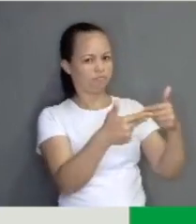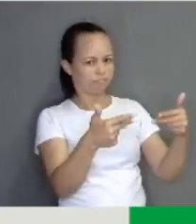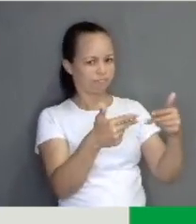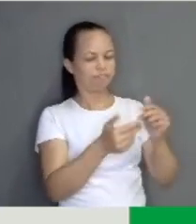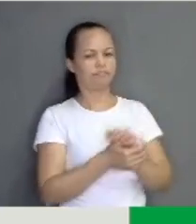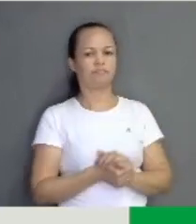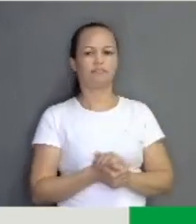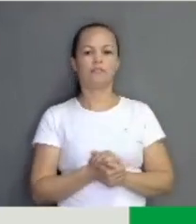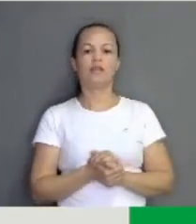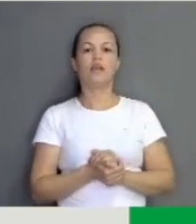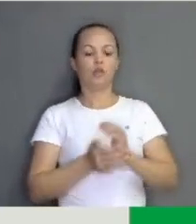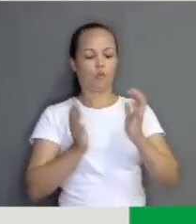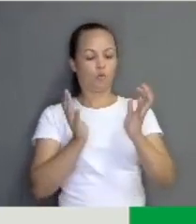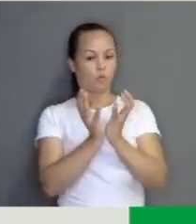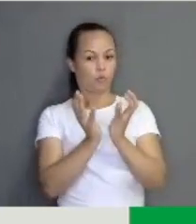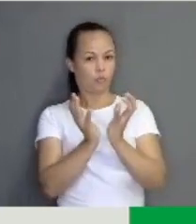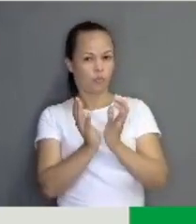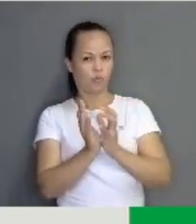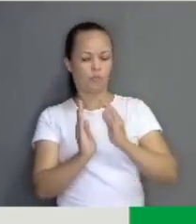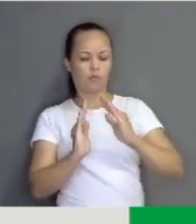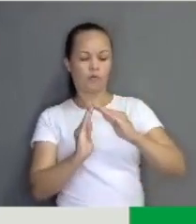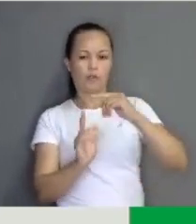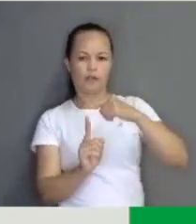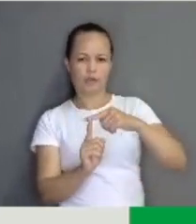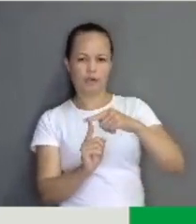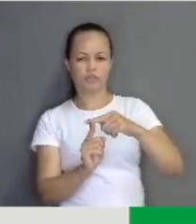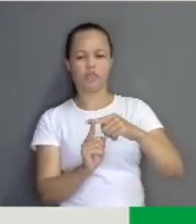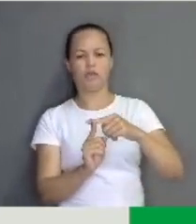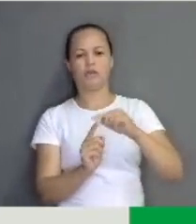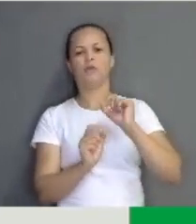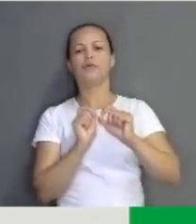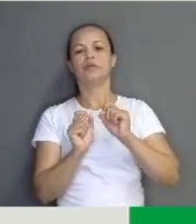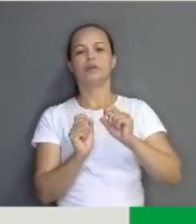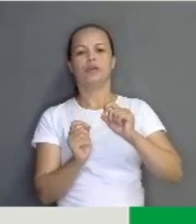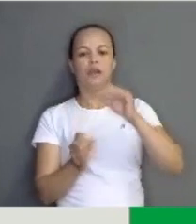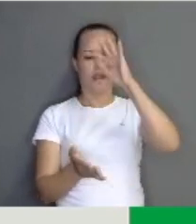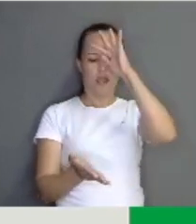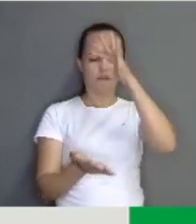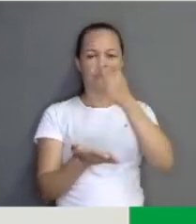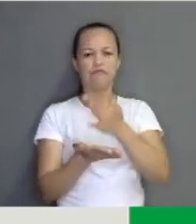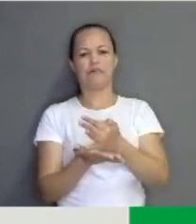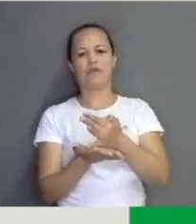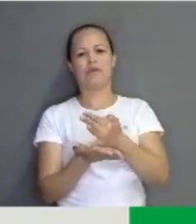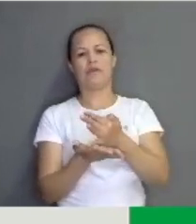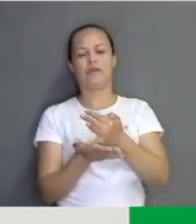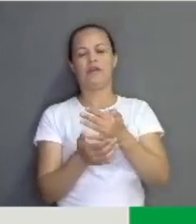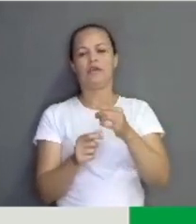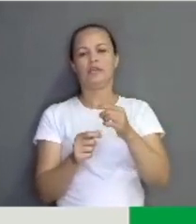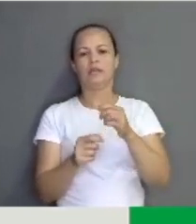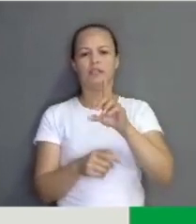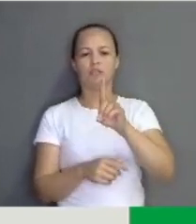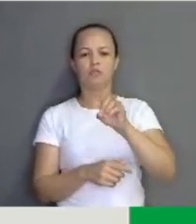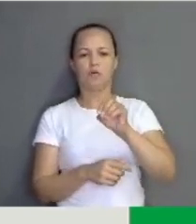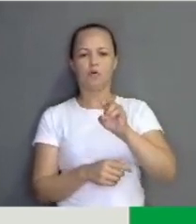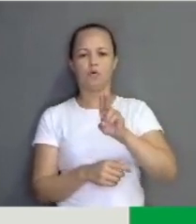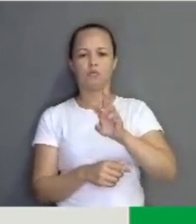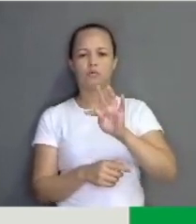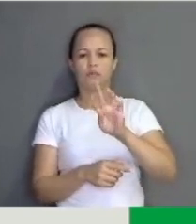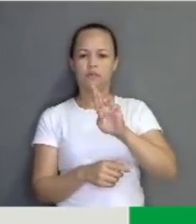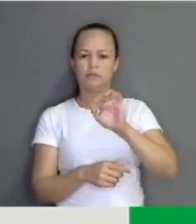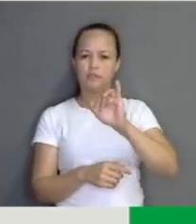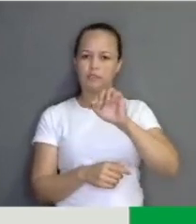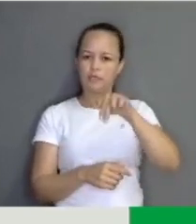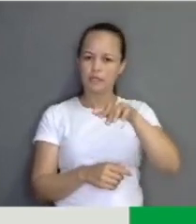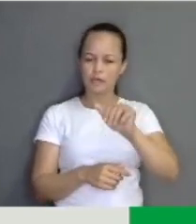Grupo igreja, que é a divulgação da fé e da doutrina. Ou seja, quando você vai para uma igreja, a intenção dela